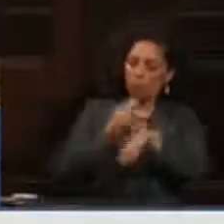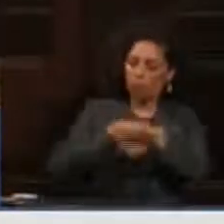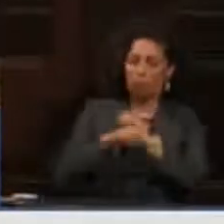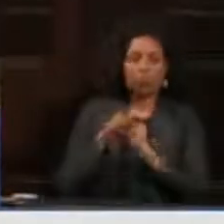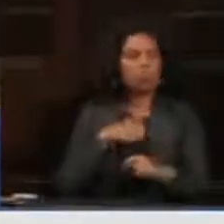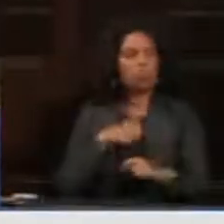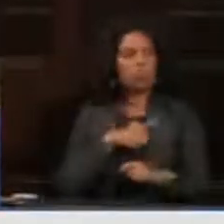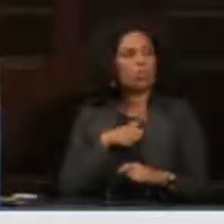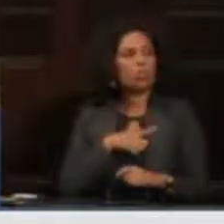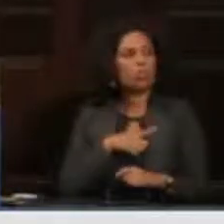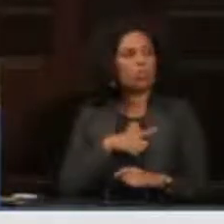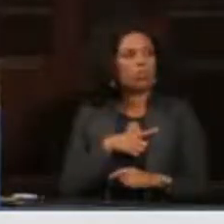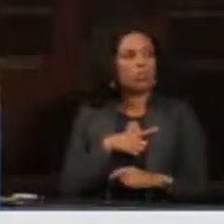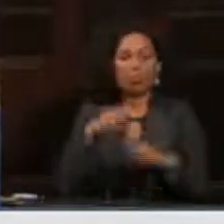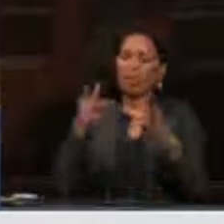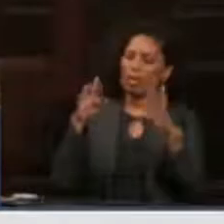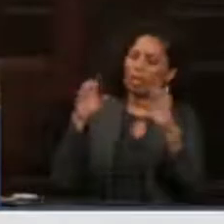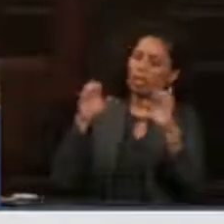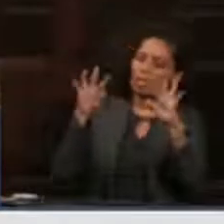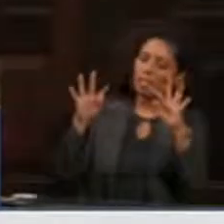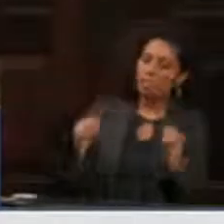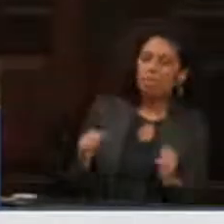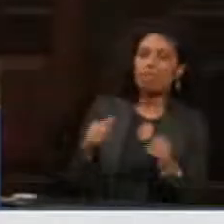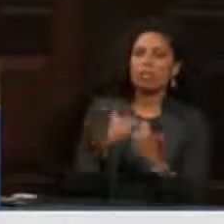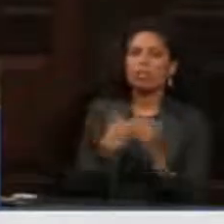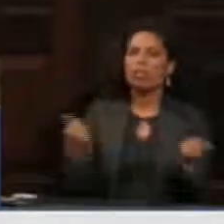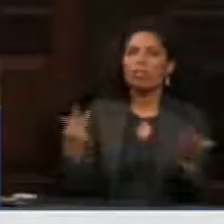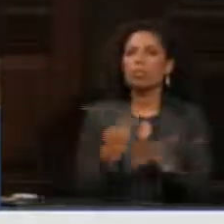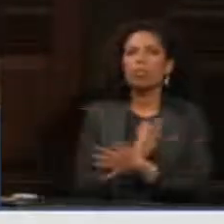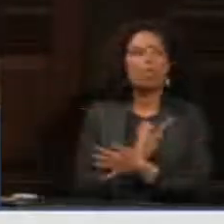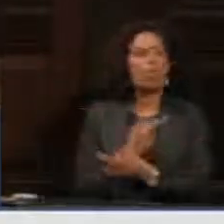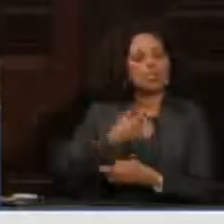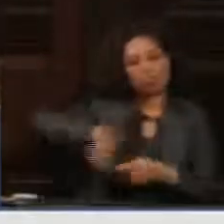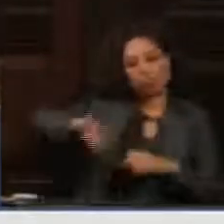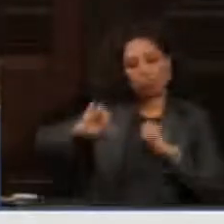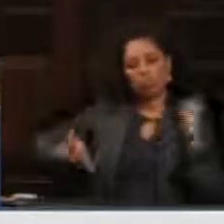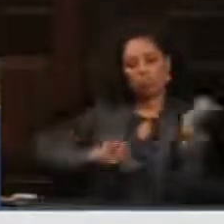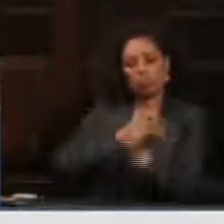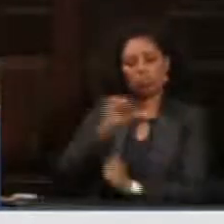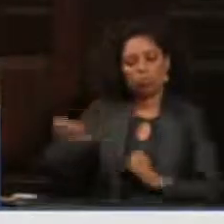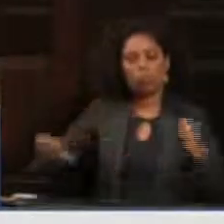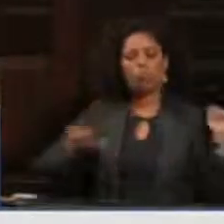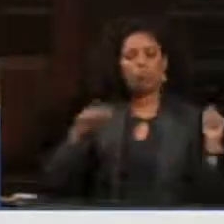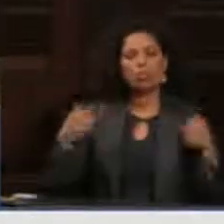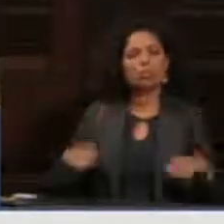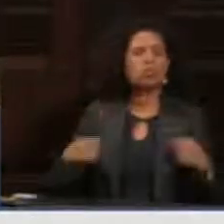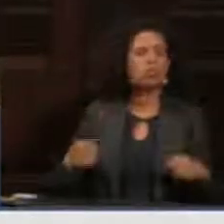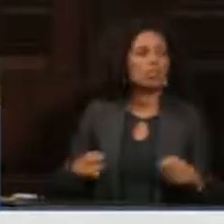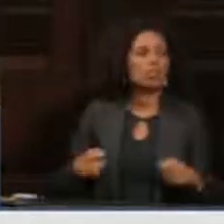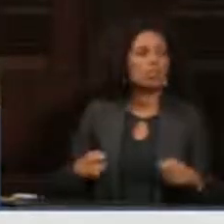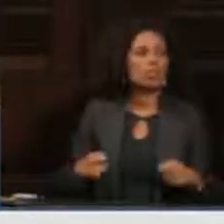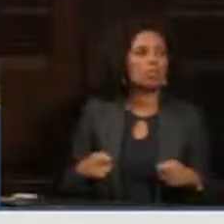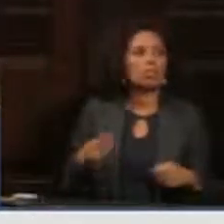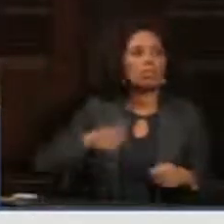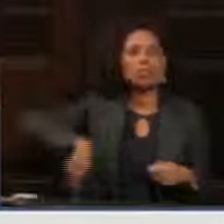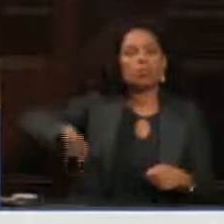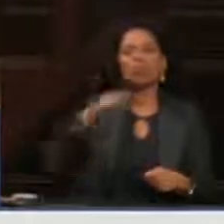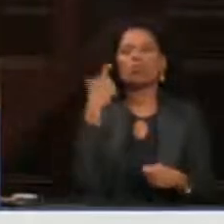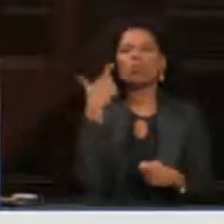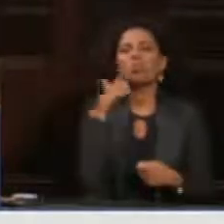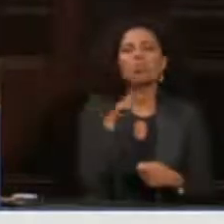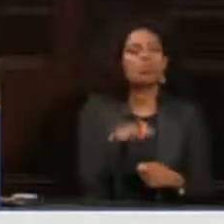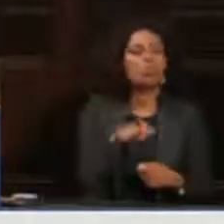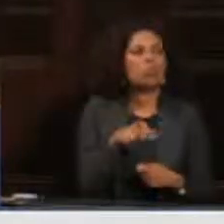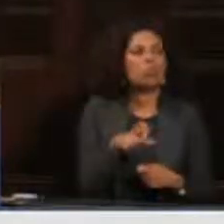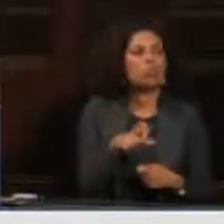por quem não tem vontade, e a gente precisa mudar esse cenário. E essa é a oportunidade de ouro que a gente tem. Então, como que a gente consegue, em